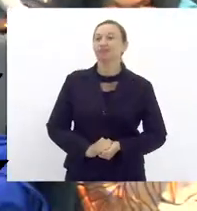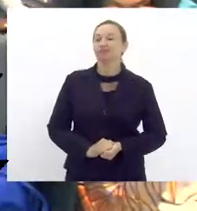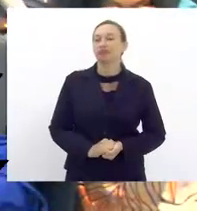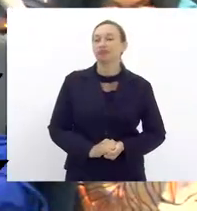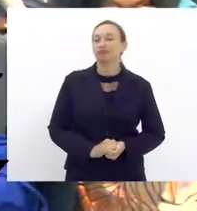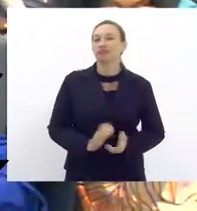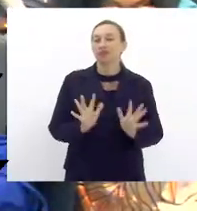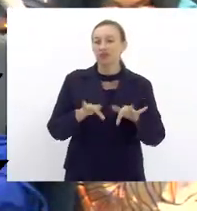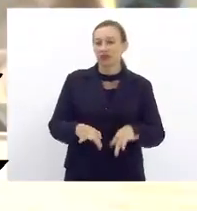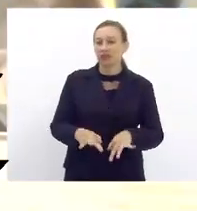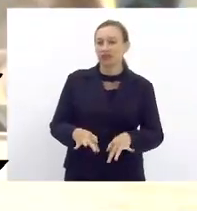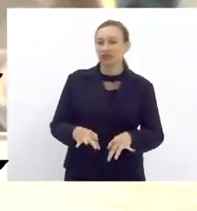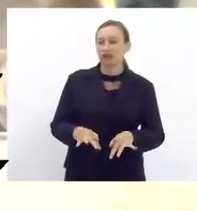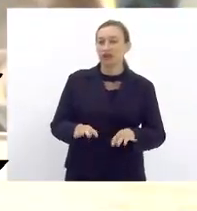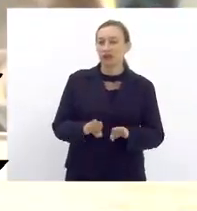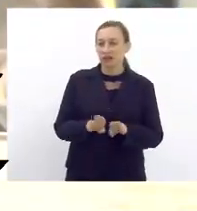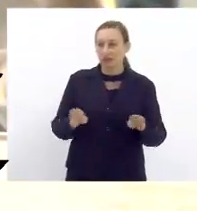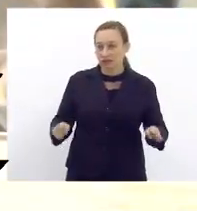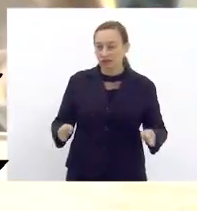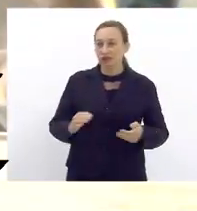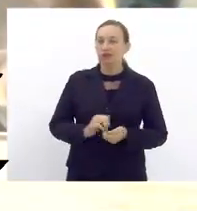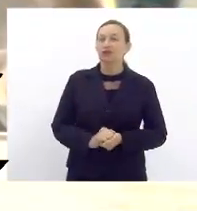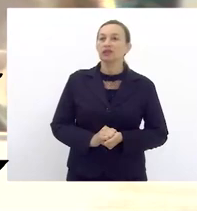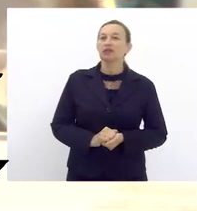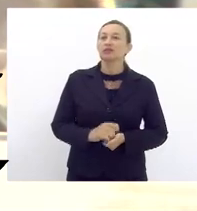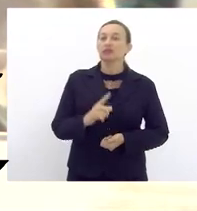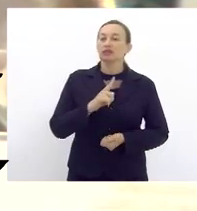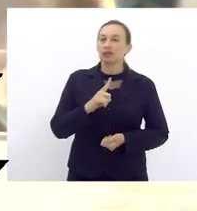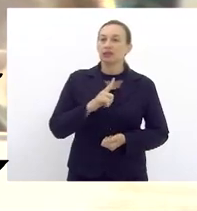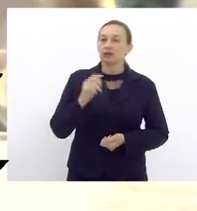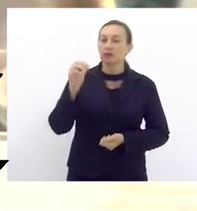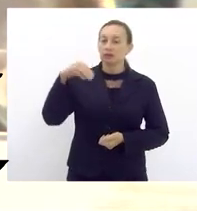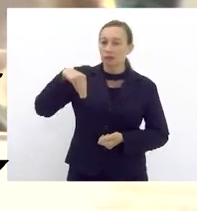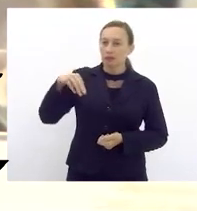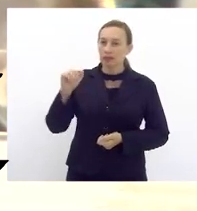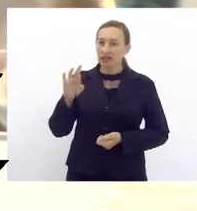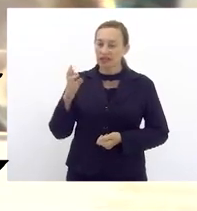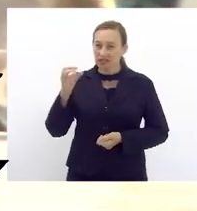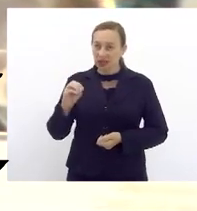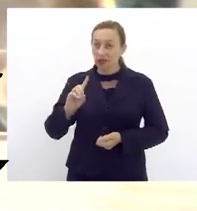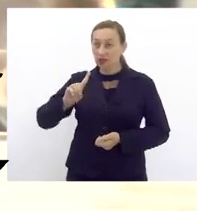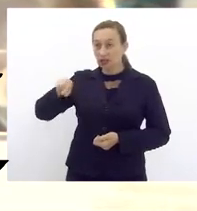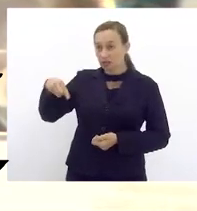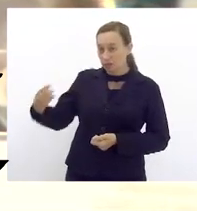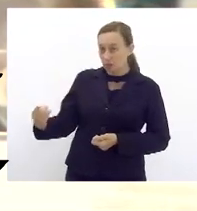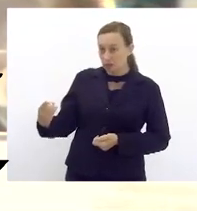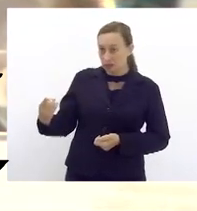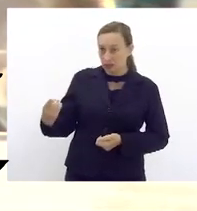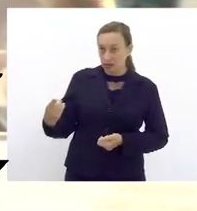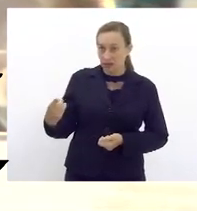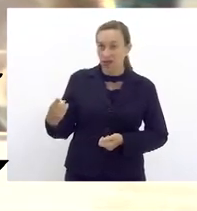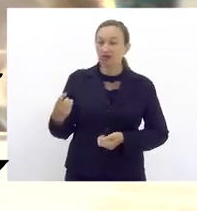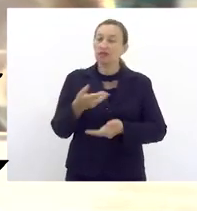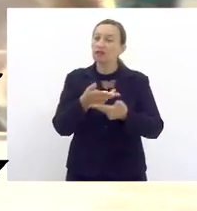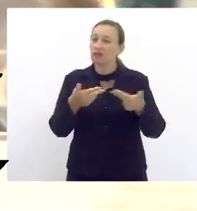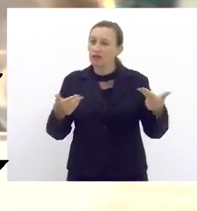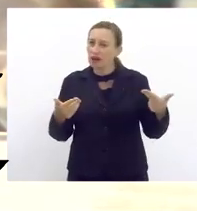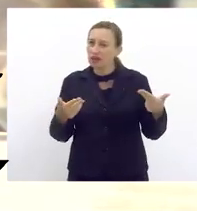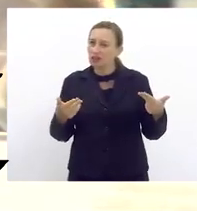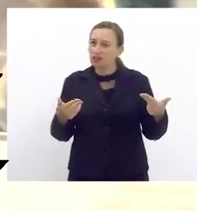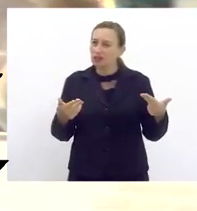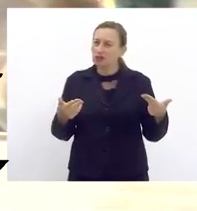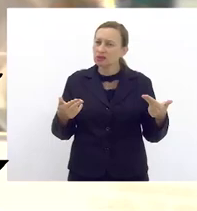fechar aqui a fala da mesa temos aí o Marcelo Dias e na sequência vai ter várias